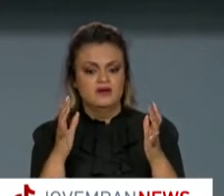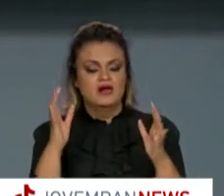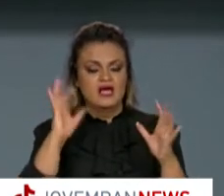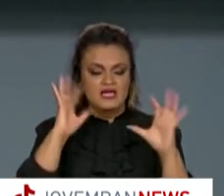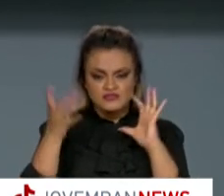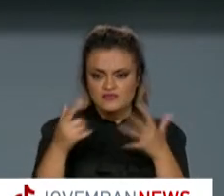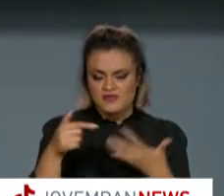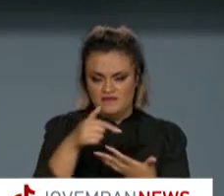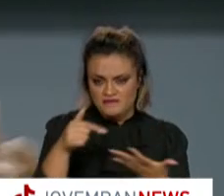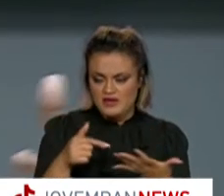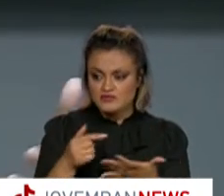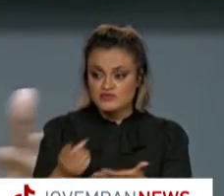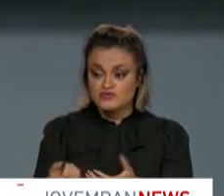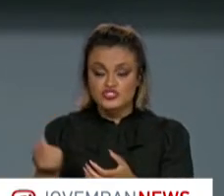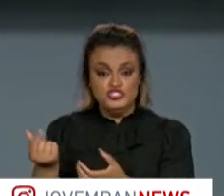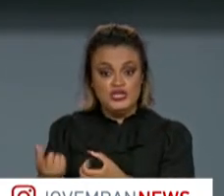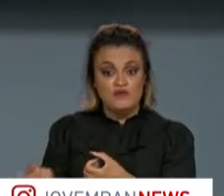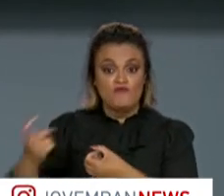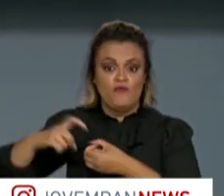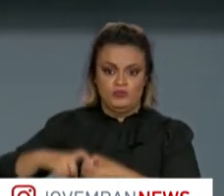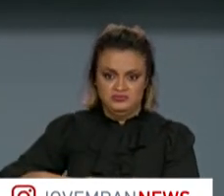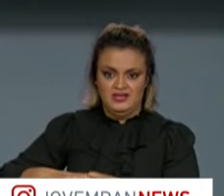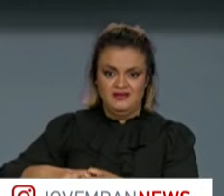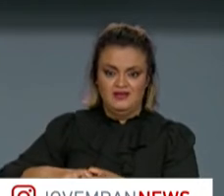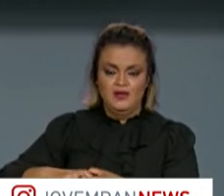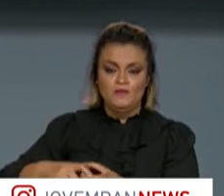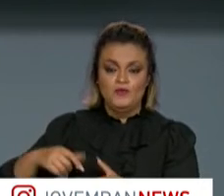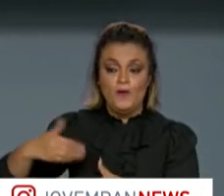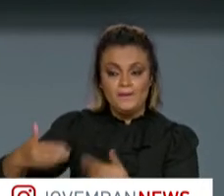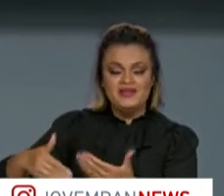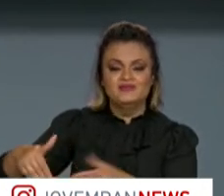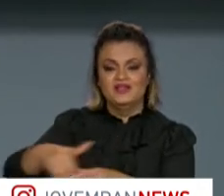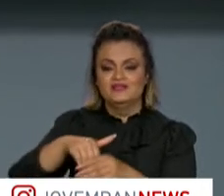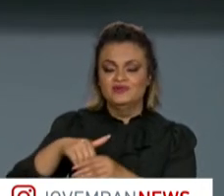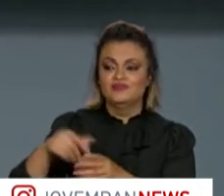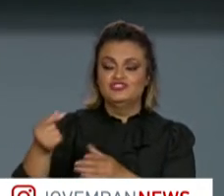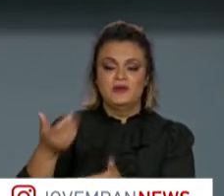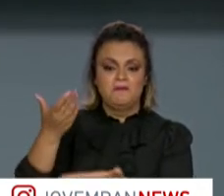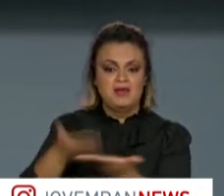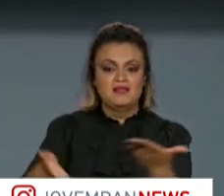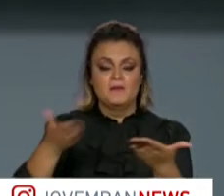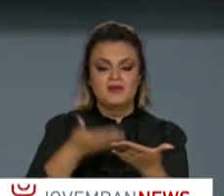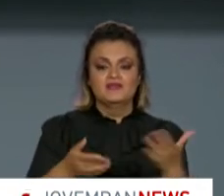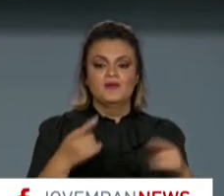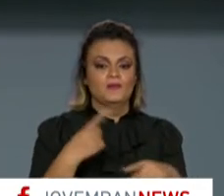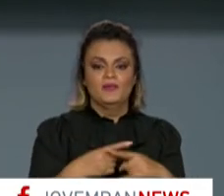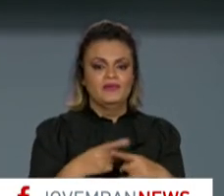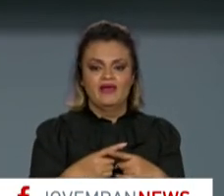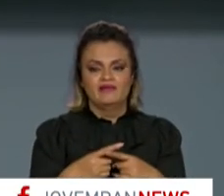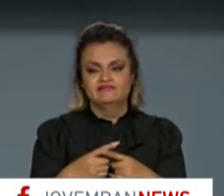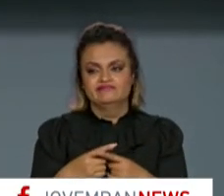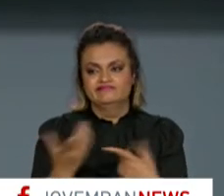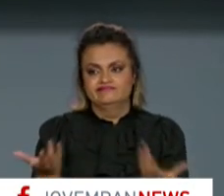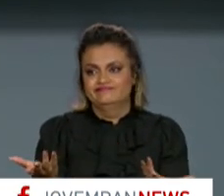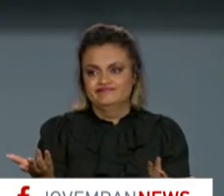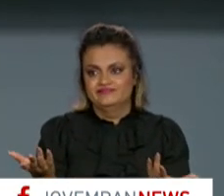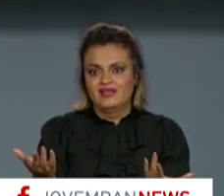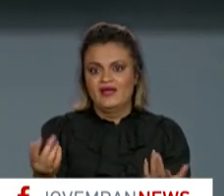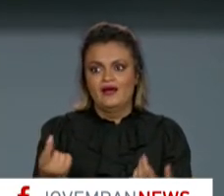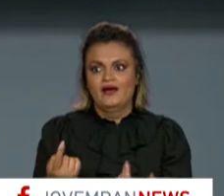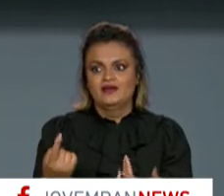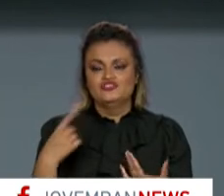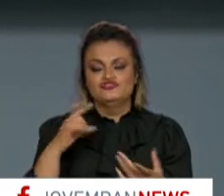as receitas que foram perdidas ao longo do processo eleitoral, repito, por razões demagógicas.